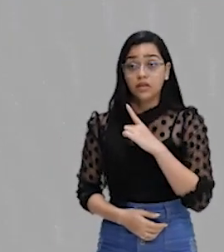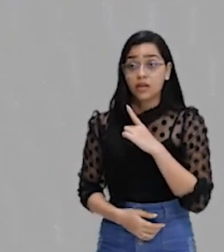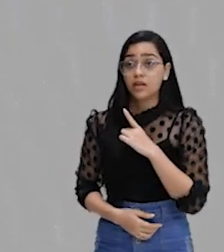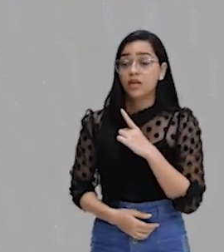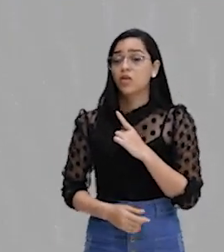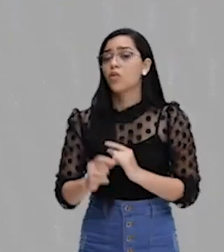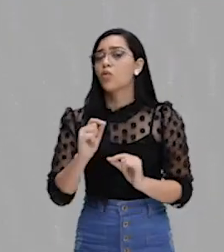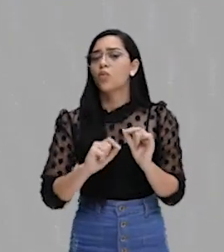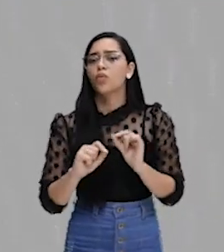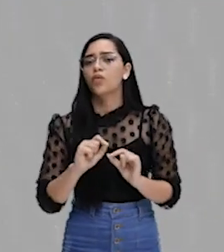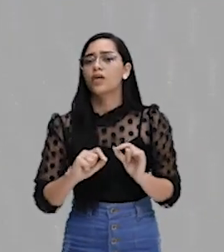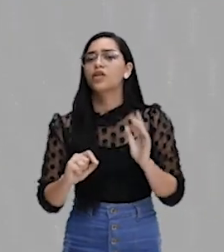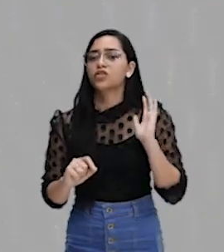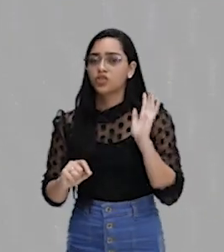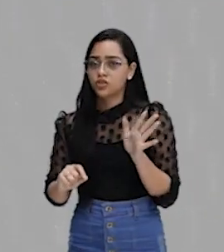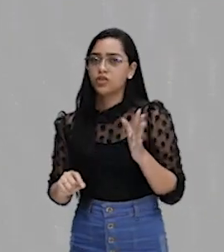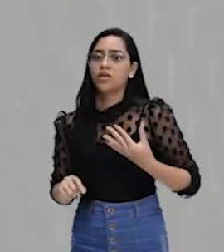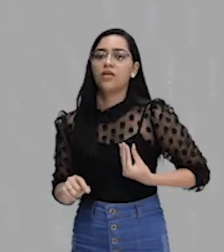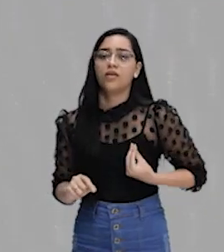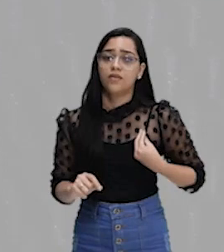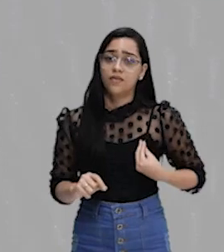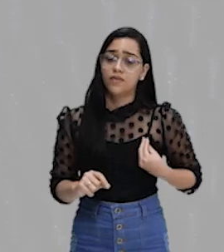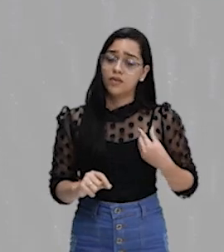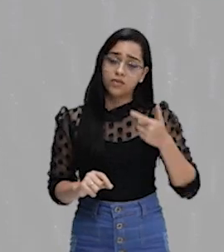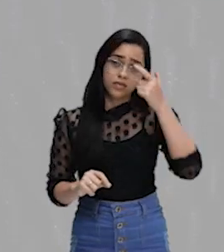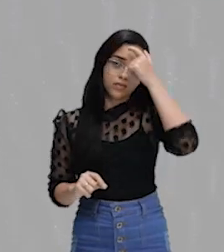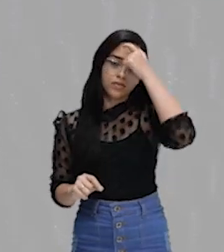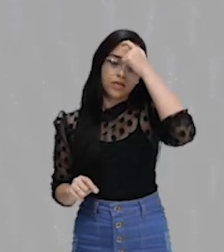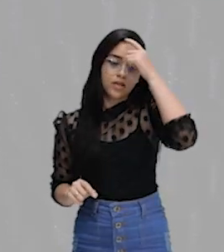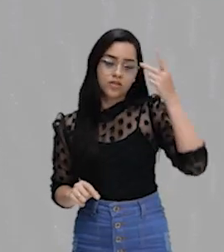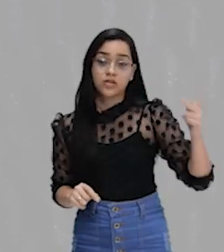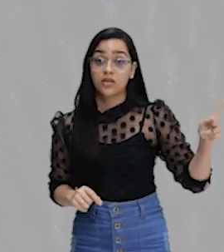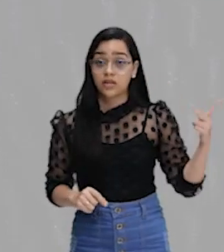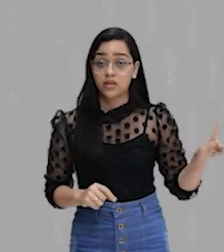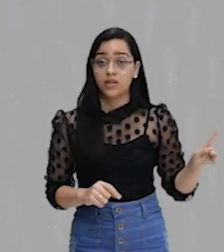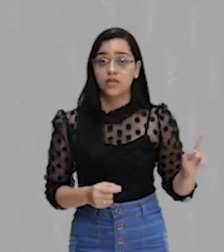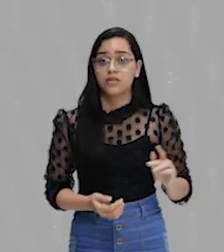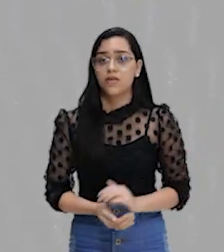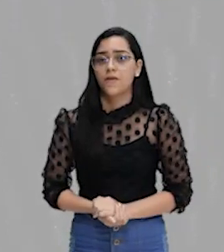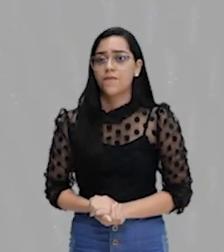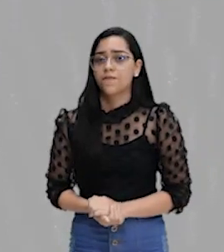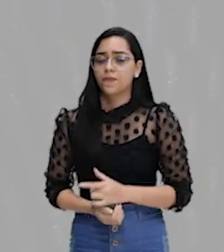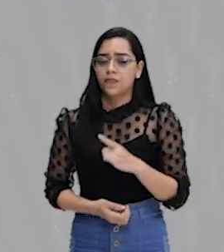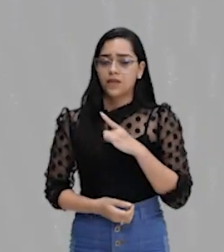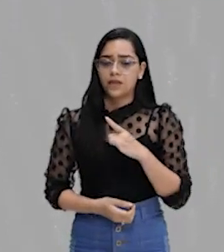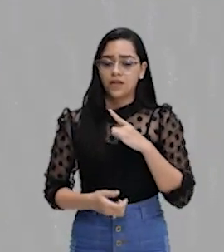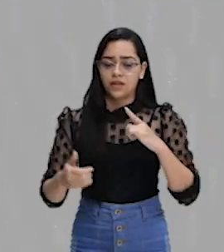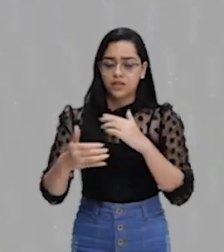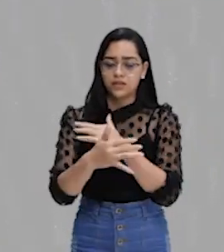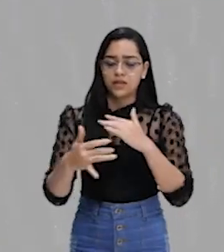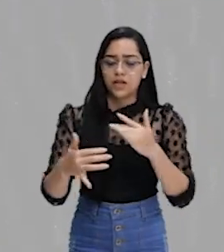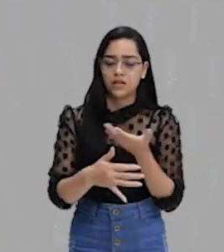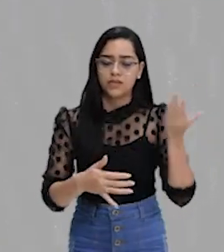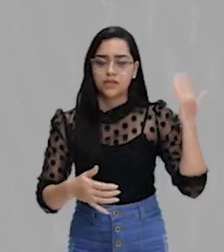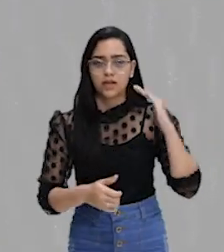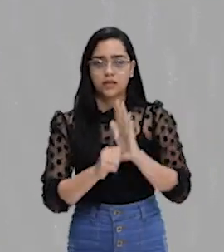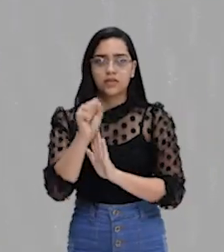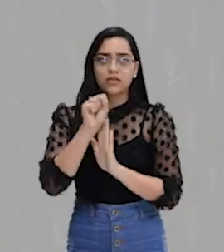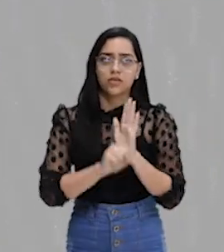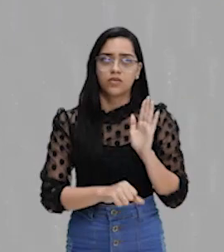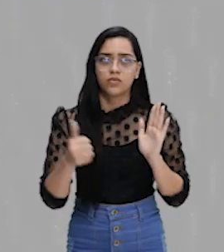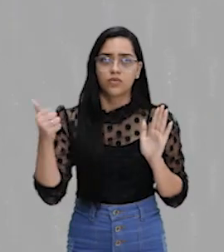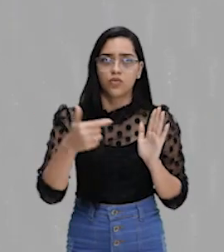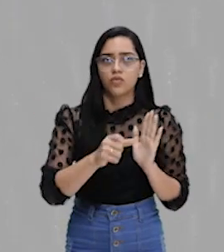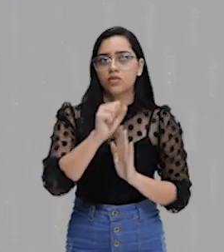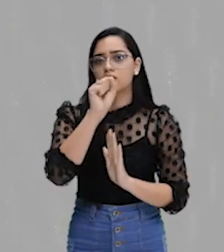são valores que já estavam presentes na mentalidade do homem medieval, do homem das cidades medievais do século XII, do